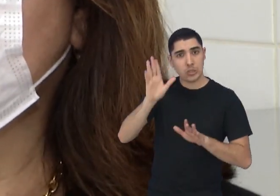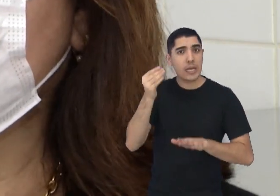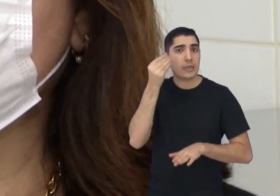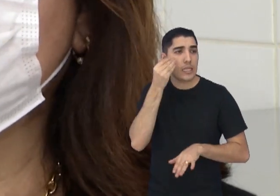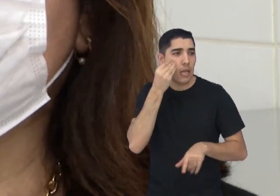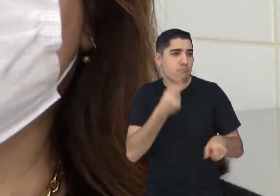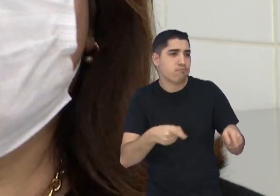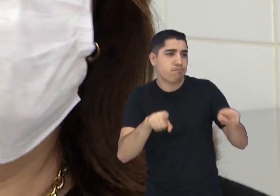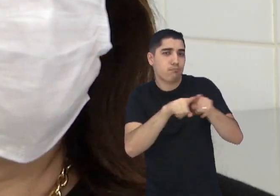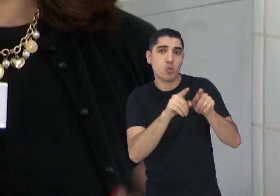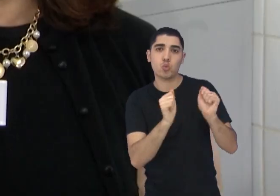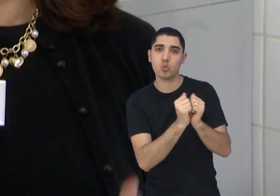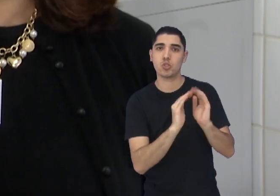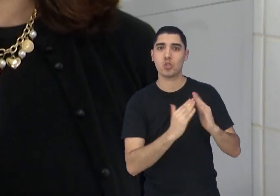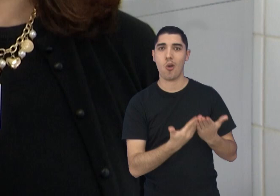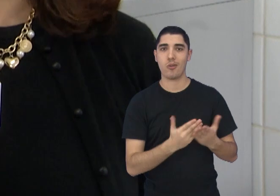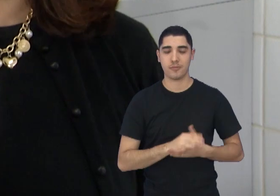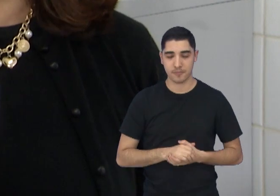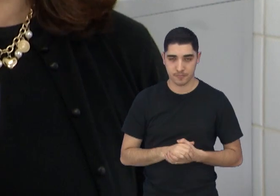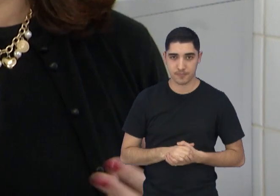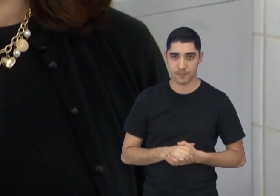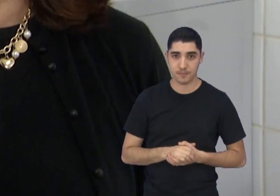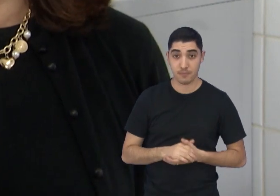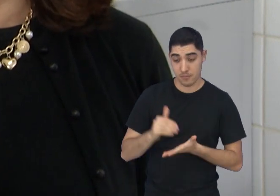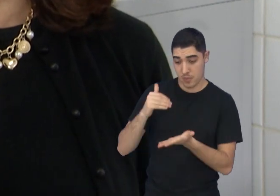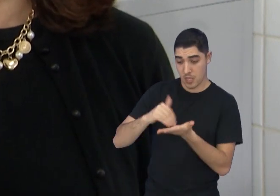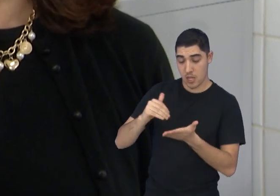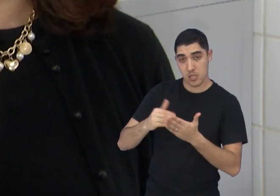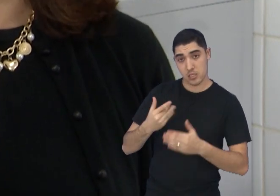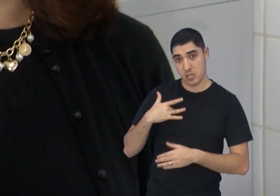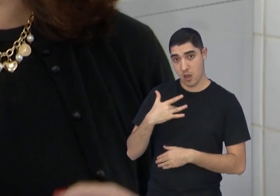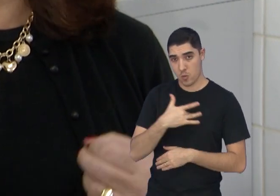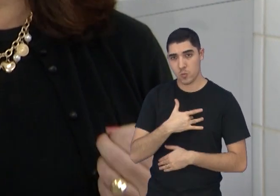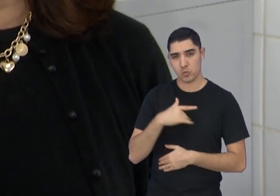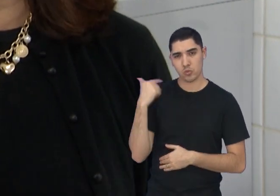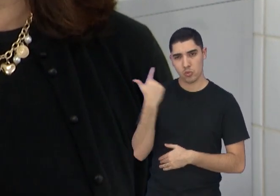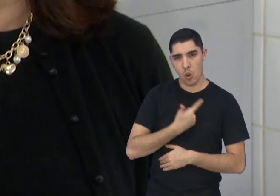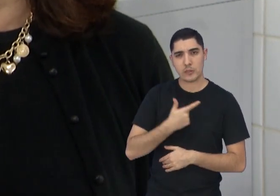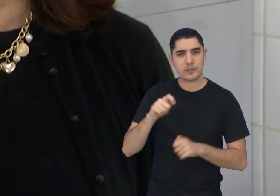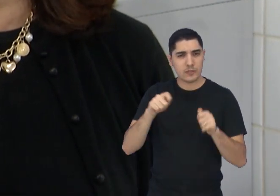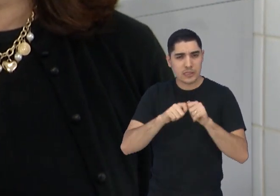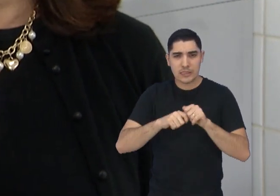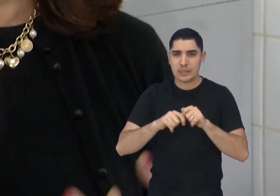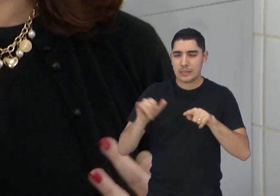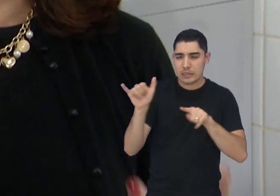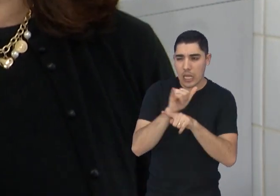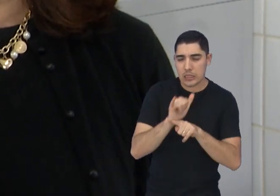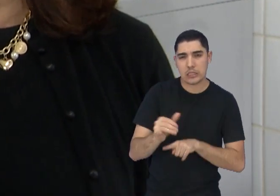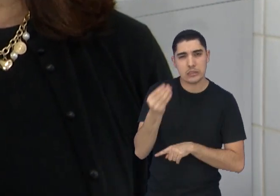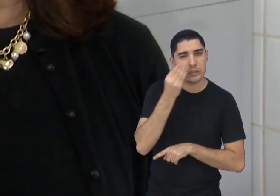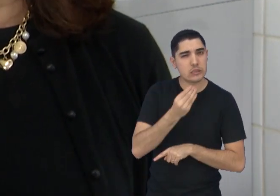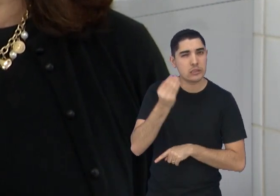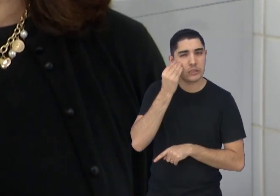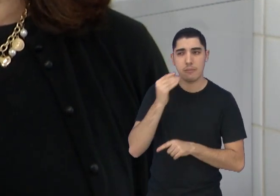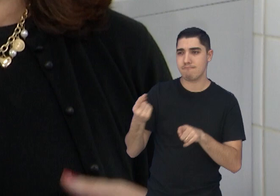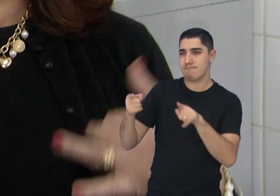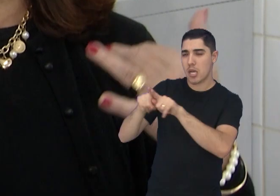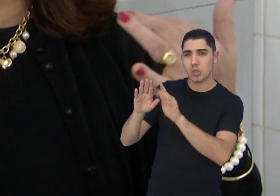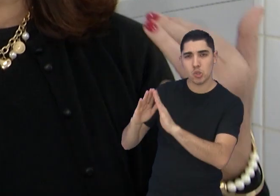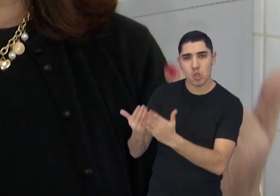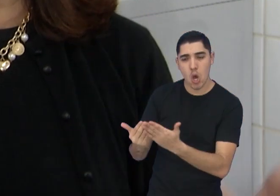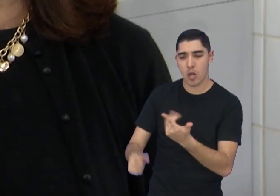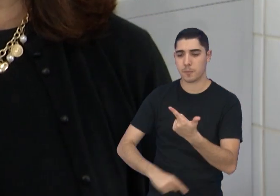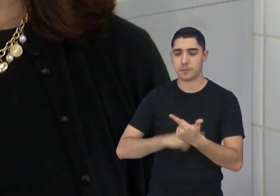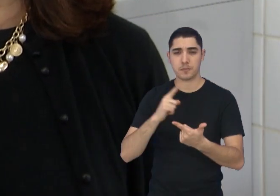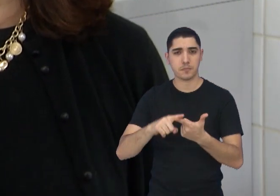parcerias com escolas. Secretaria de Saúde, né, Vigilância Epidemiológica, Imunização, a gente tem feito várias estratégias. Parcerias com escola, a gente